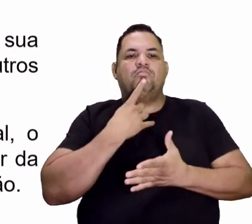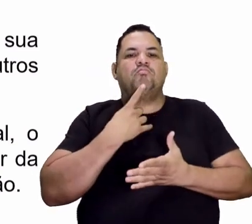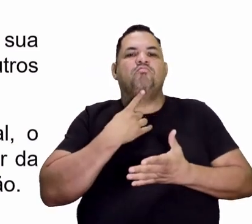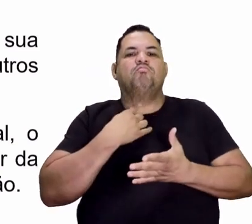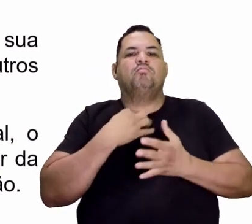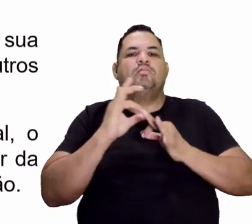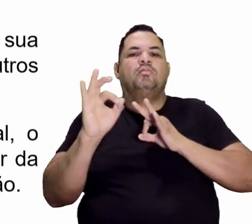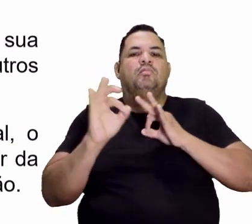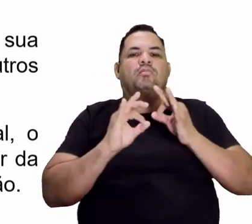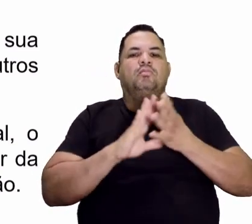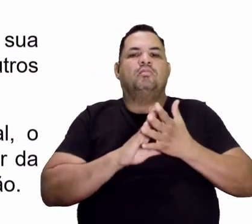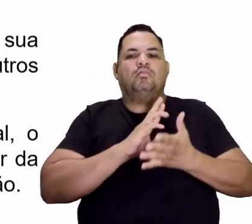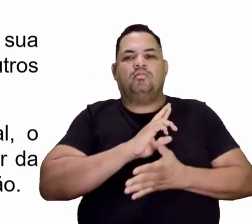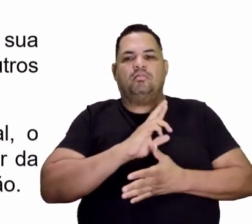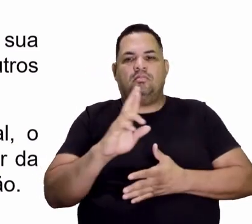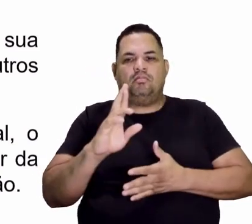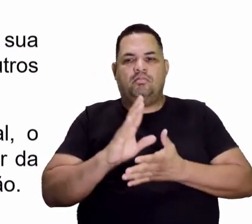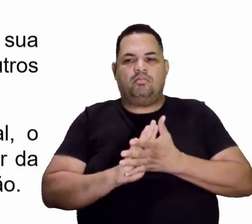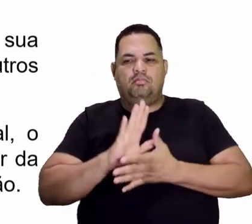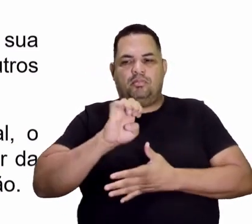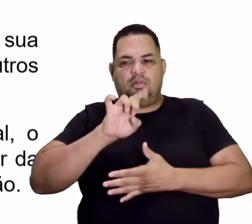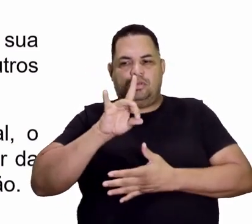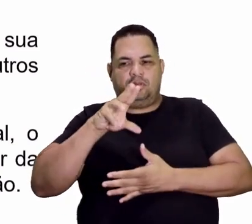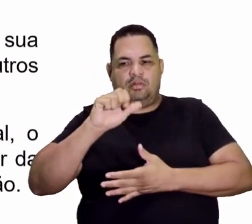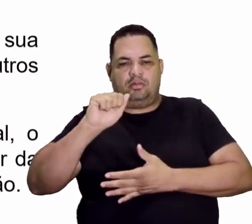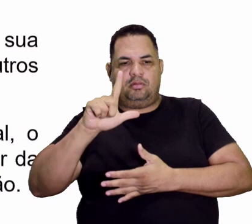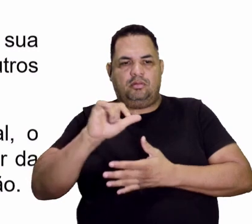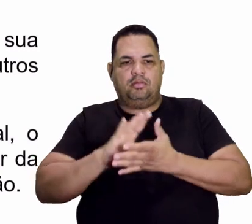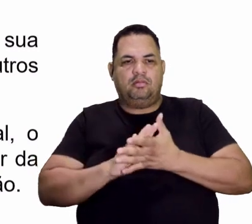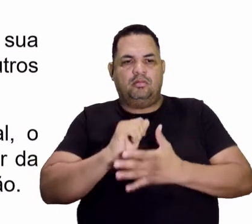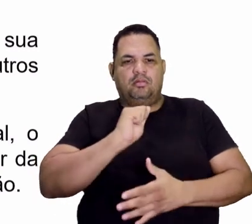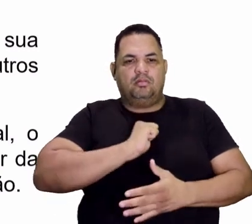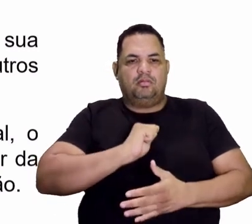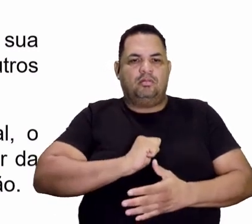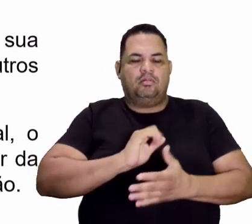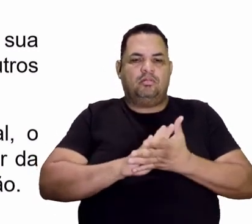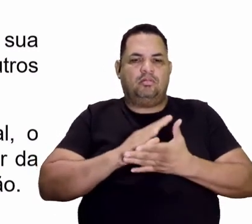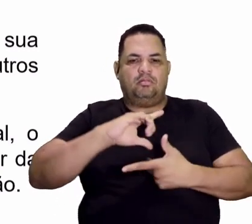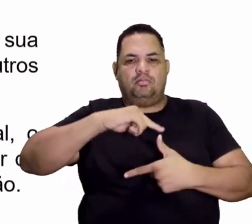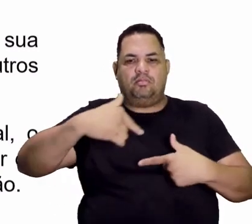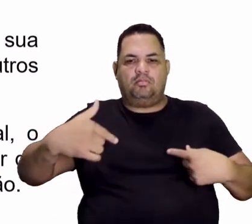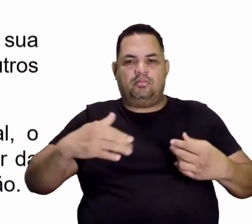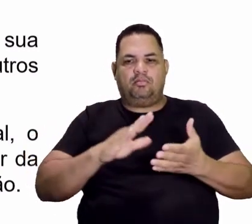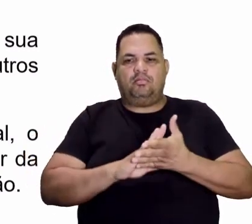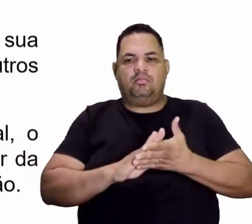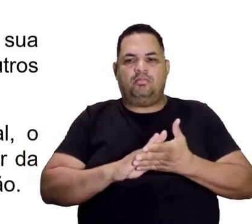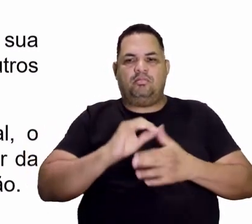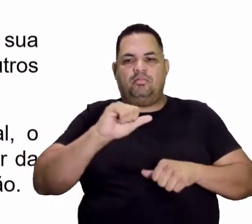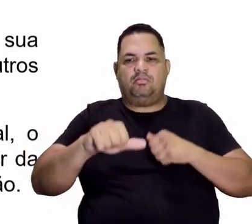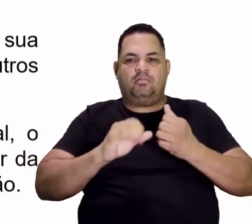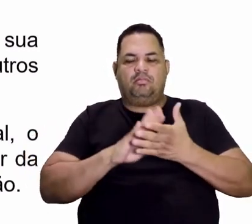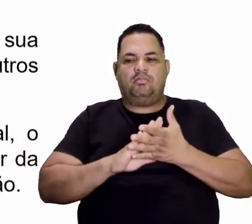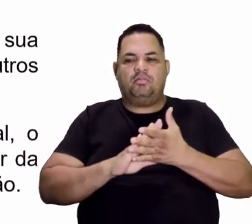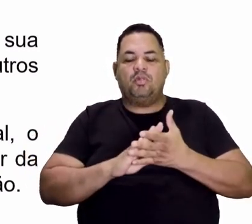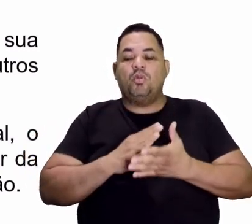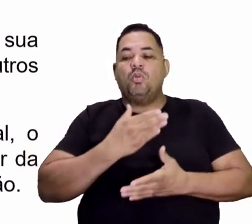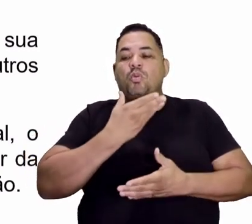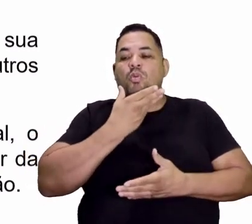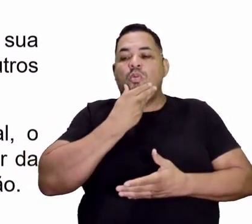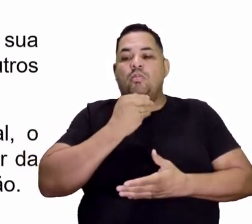da esfera religiosa e eclesial. O antropocentrismo moderno faz do homem senhor da